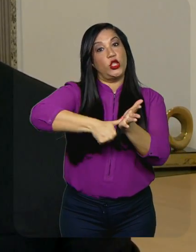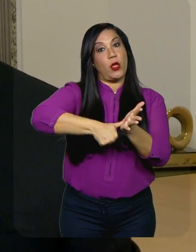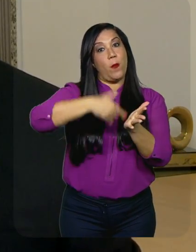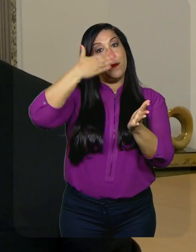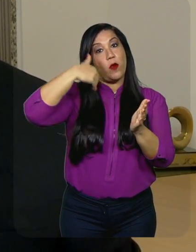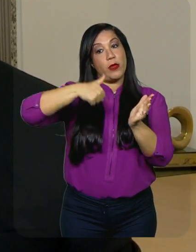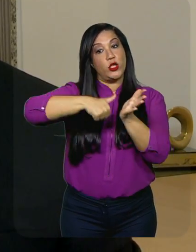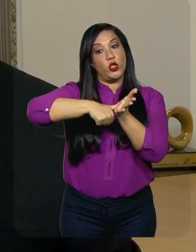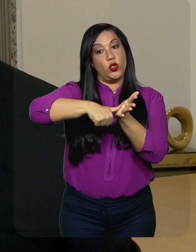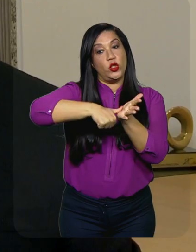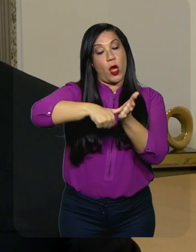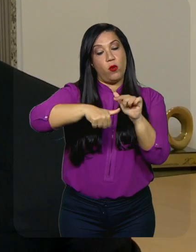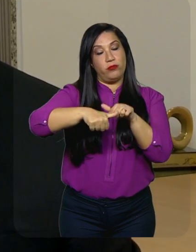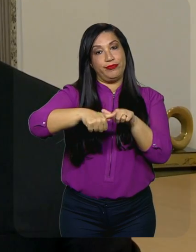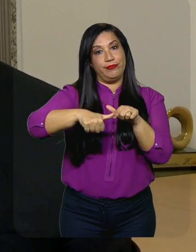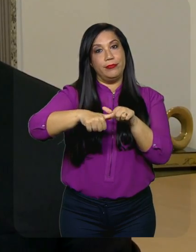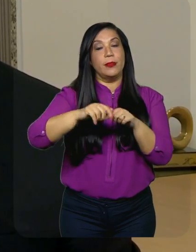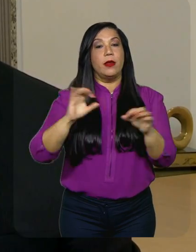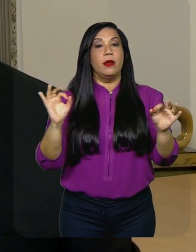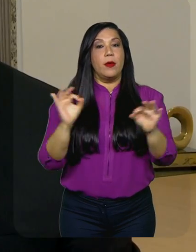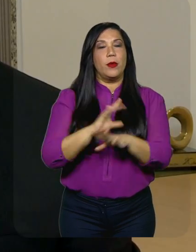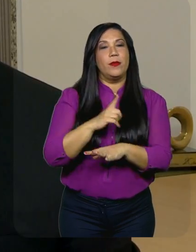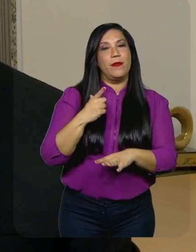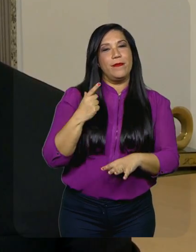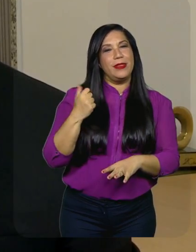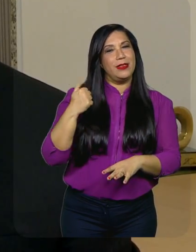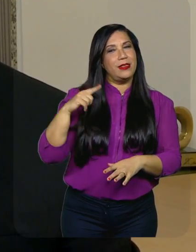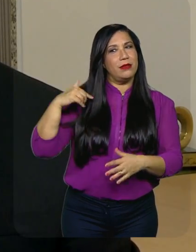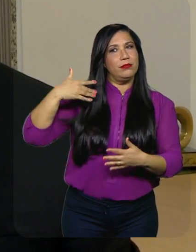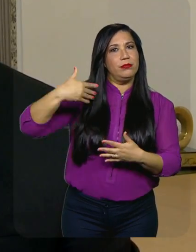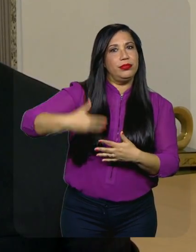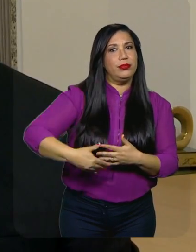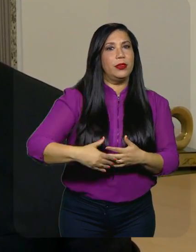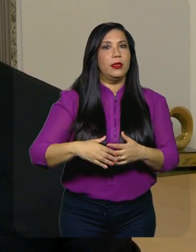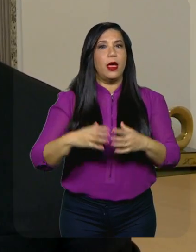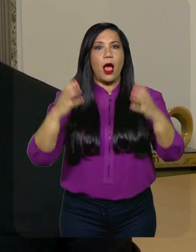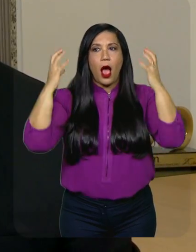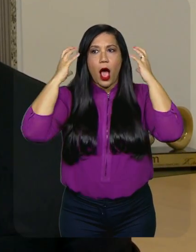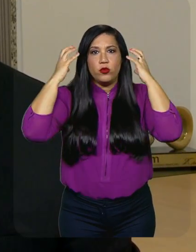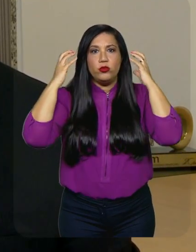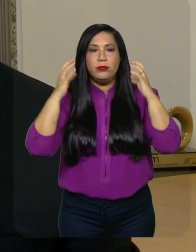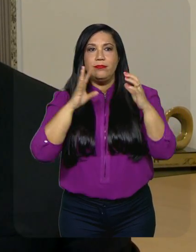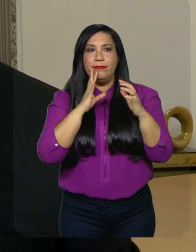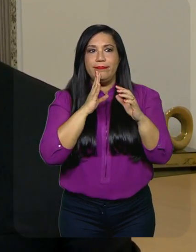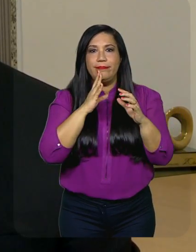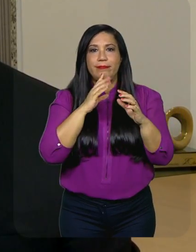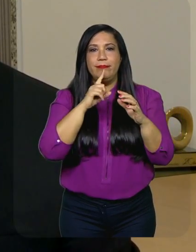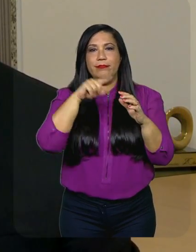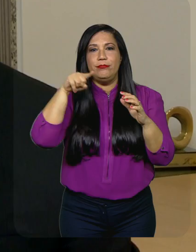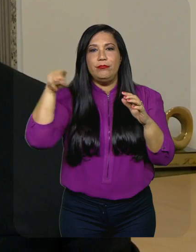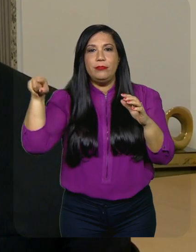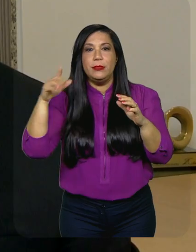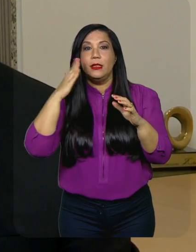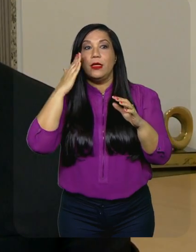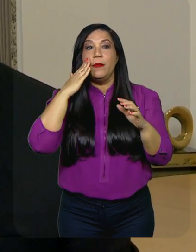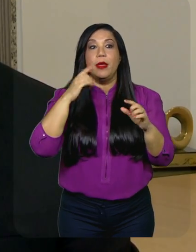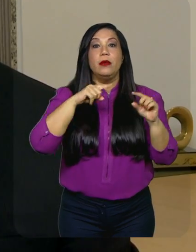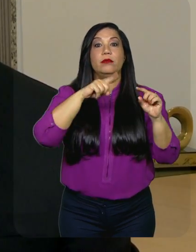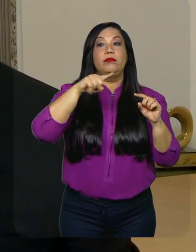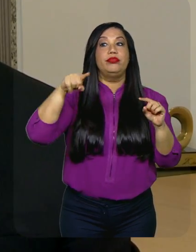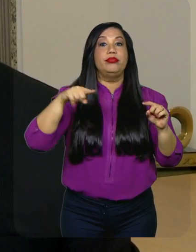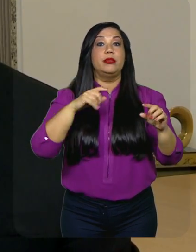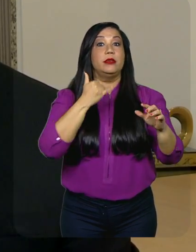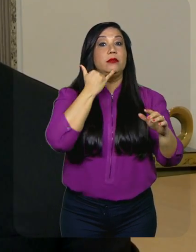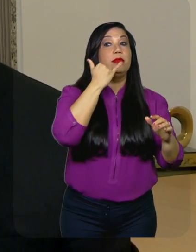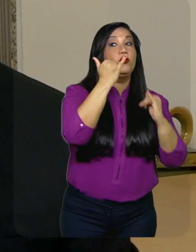digital. Depois, em 2017, nós começamos a usar equipamentos de radiofrequência, onde a gente pode medir se existem ondas sendo